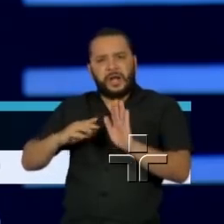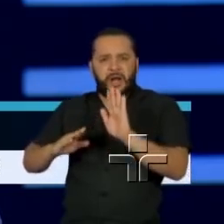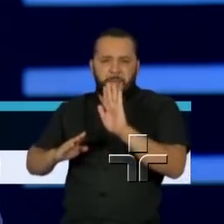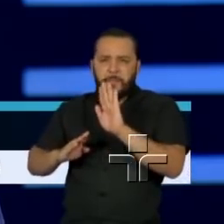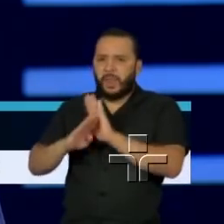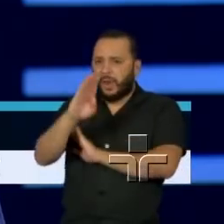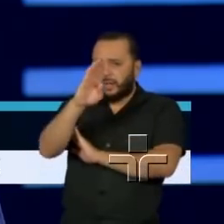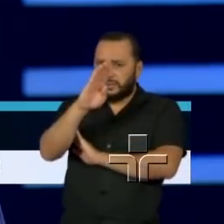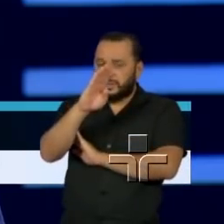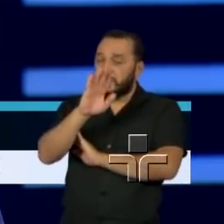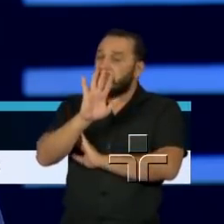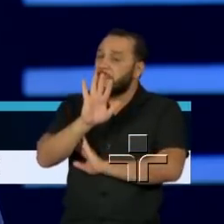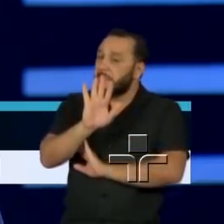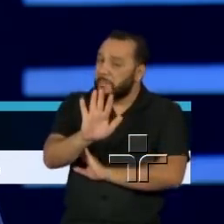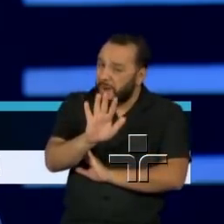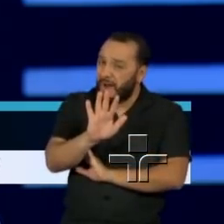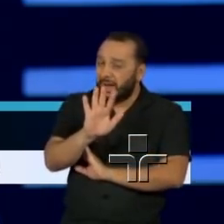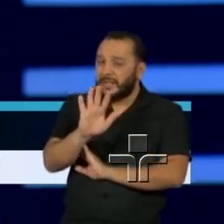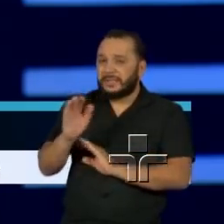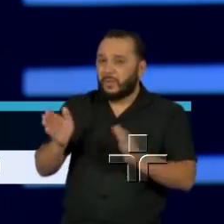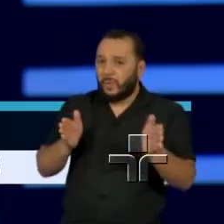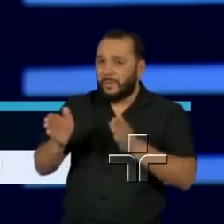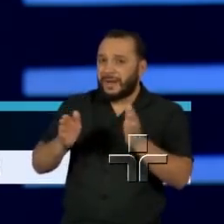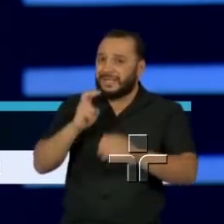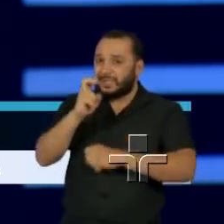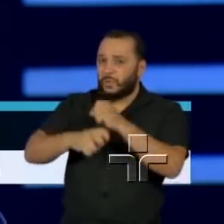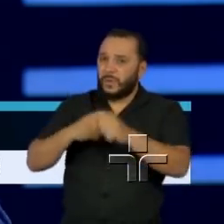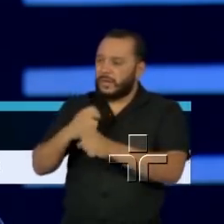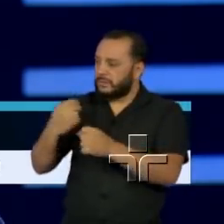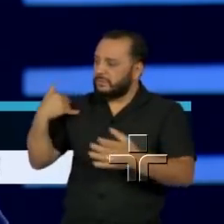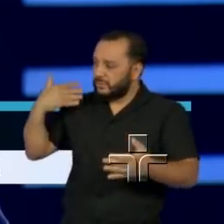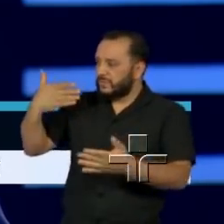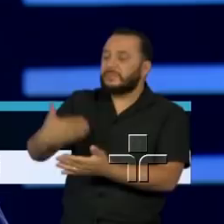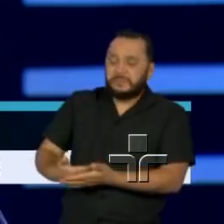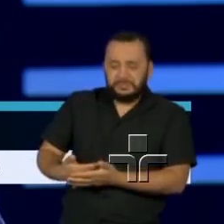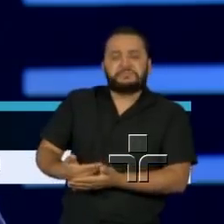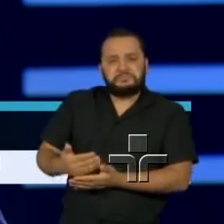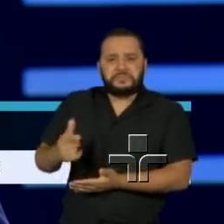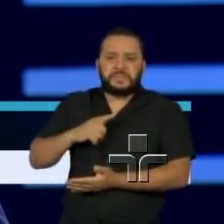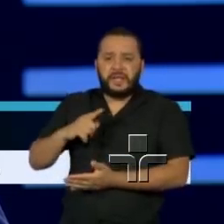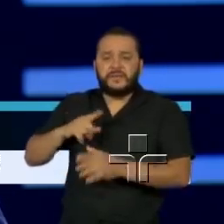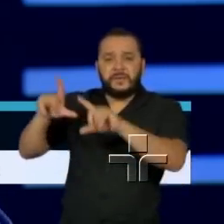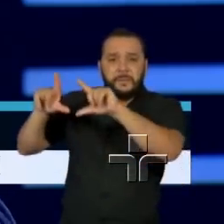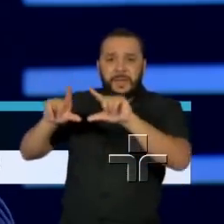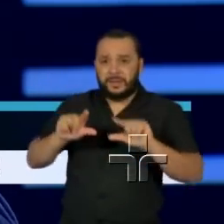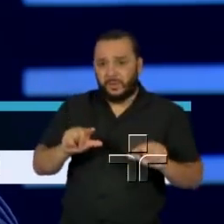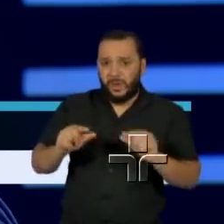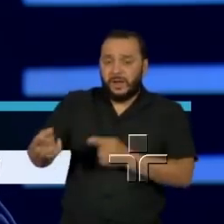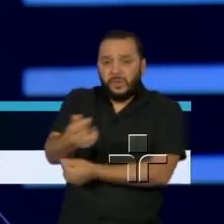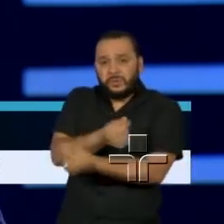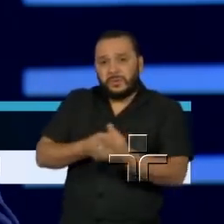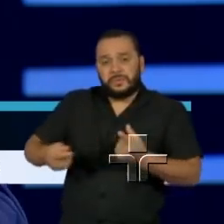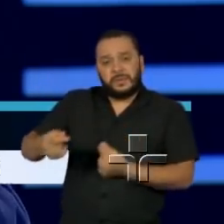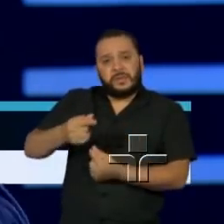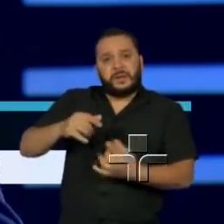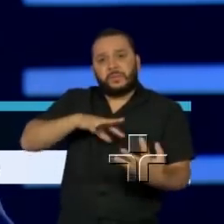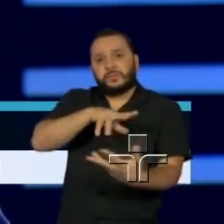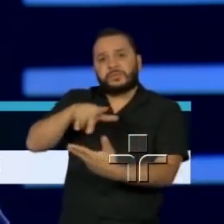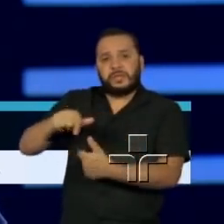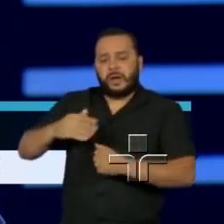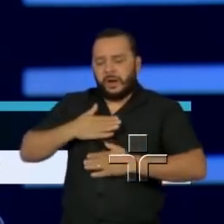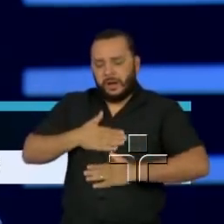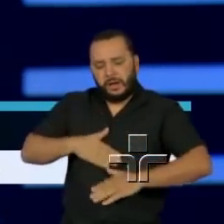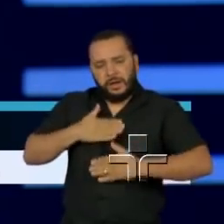expressivo, mas ele foi o menor dos últimos 5 anos, né? Por isso que nós precisamos de calma na economia internacional, de tranquilidade, para que